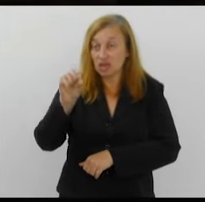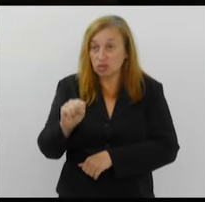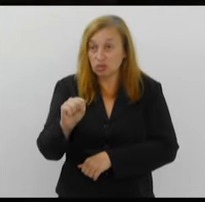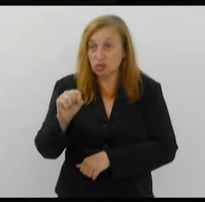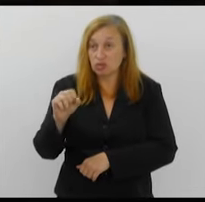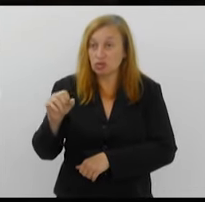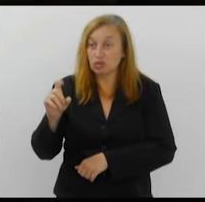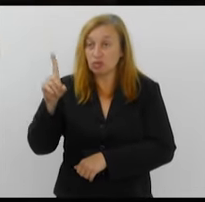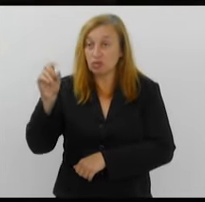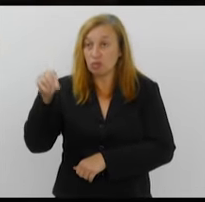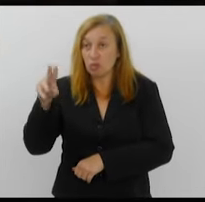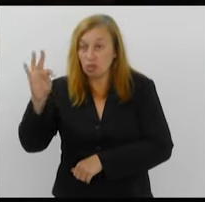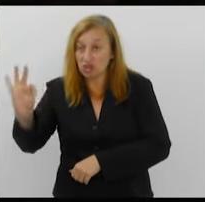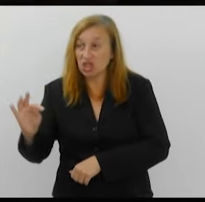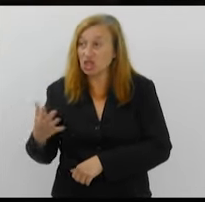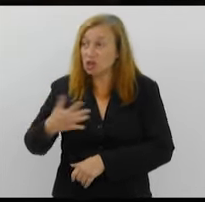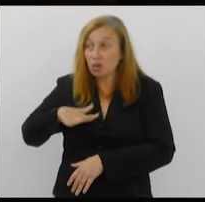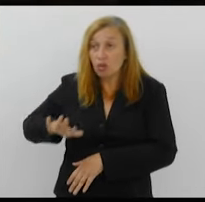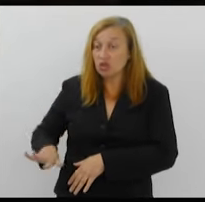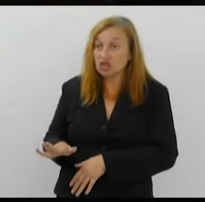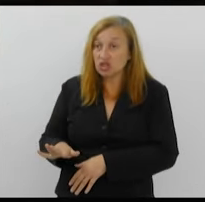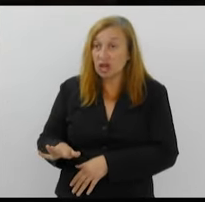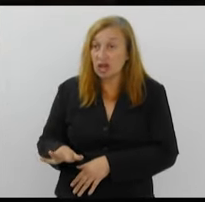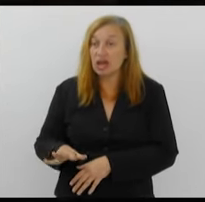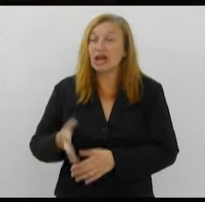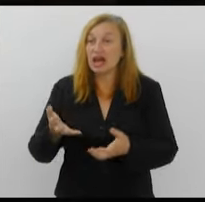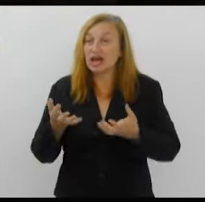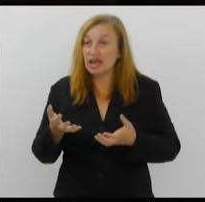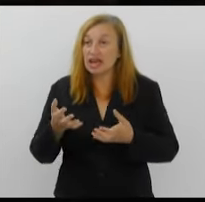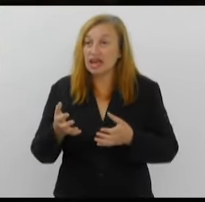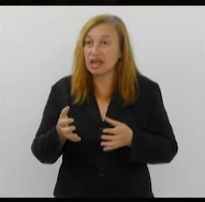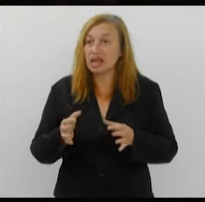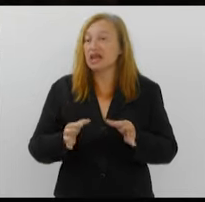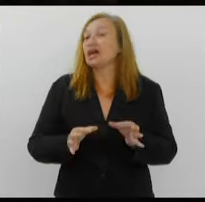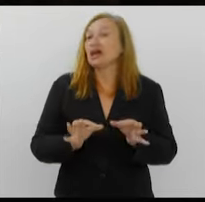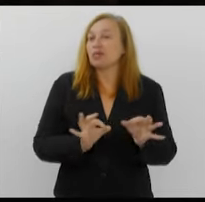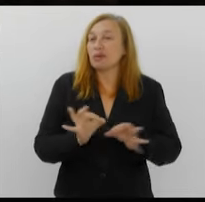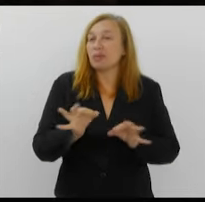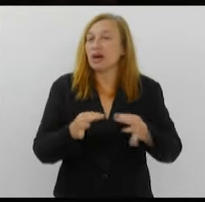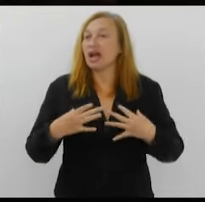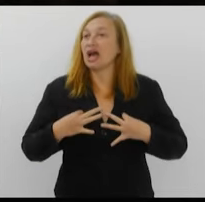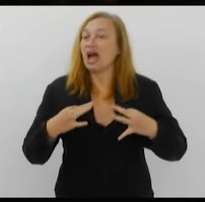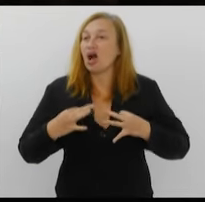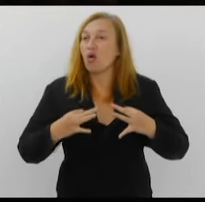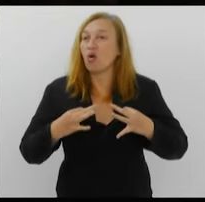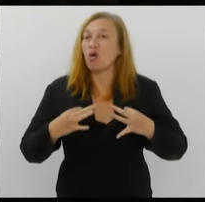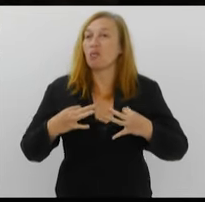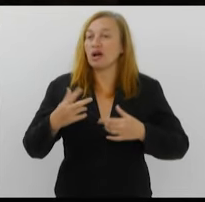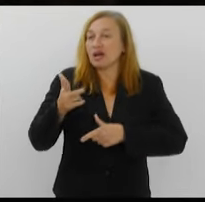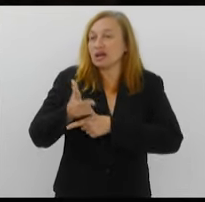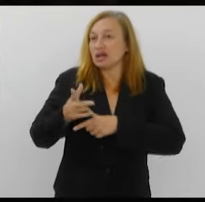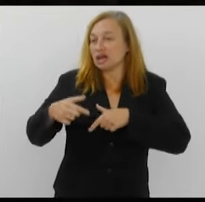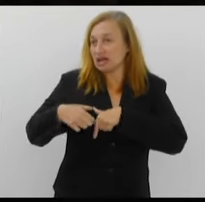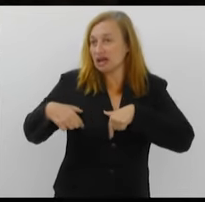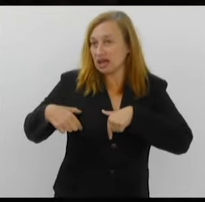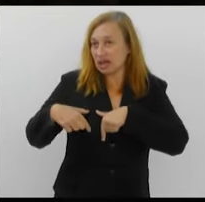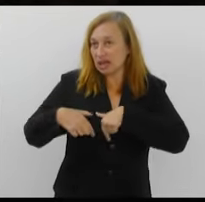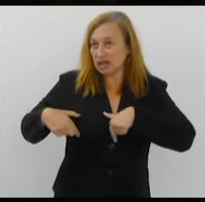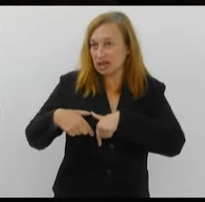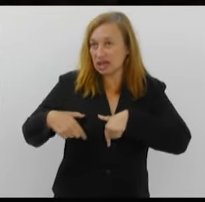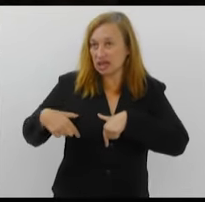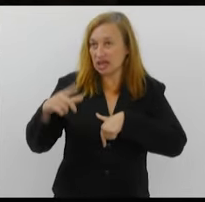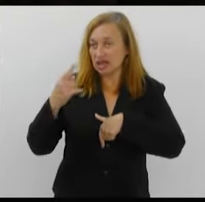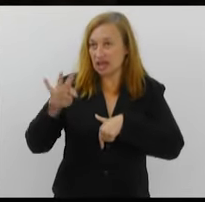eles começaram a se dignar, a querer padronizar o uniforme, a botá-los pelo menos com um crachá, porque as pessoas eram submetidas às